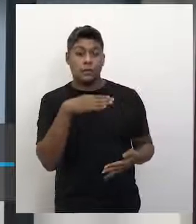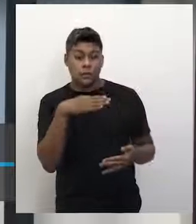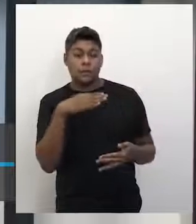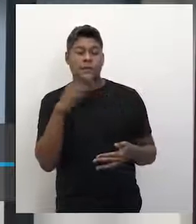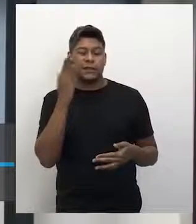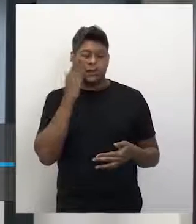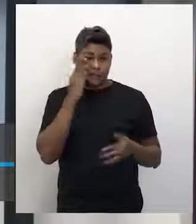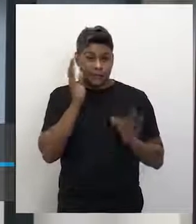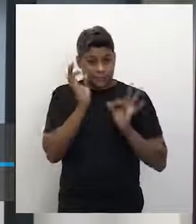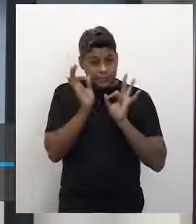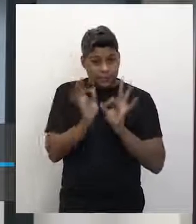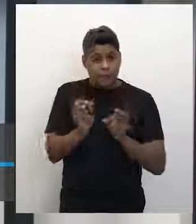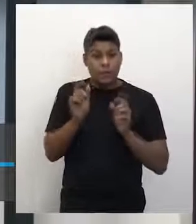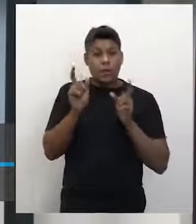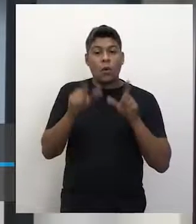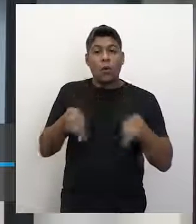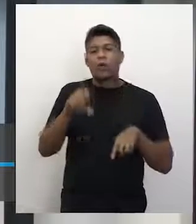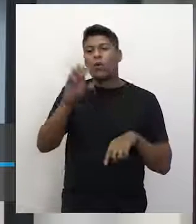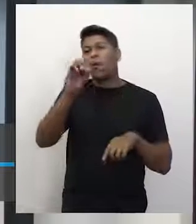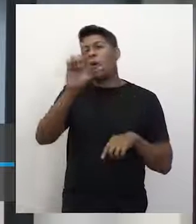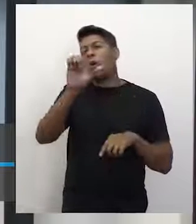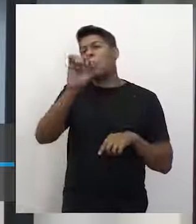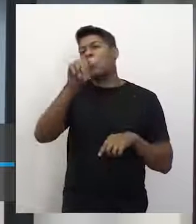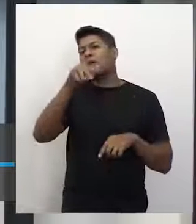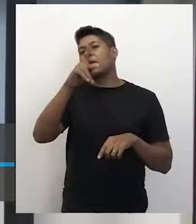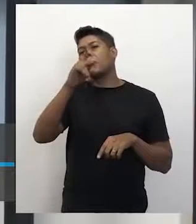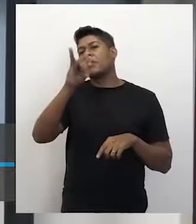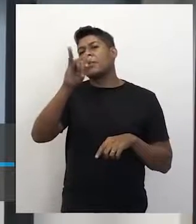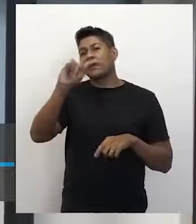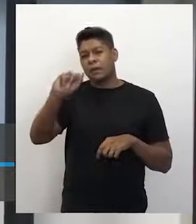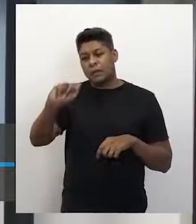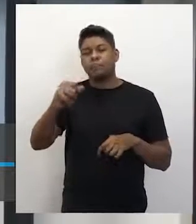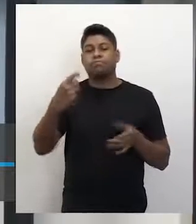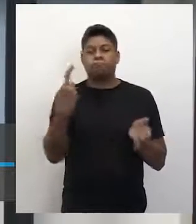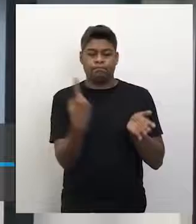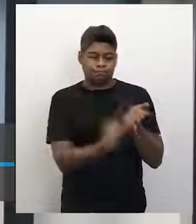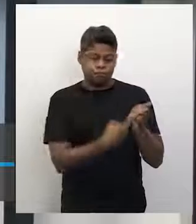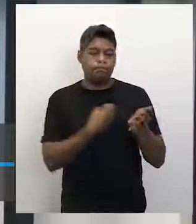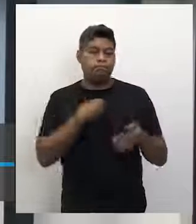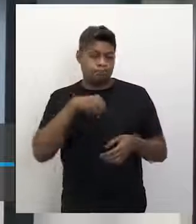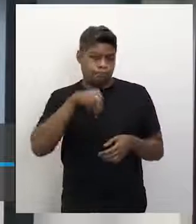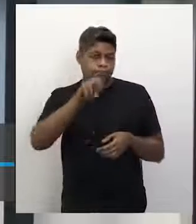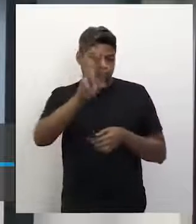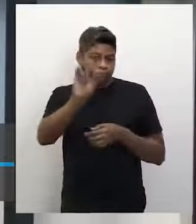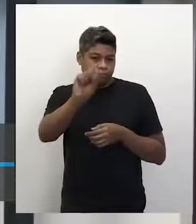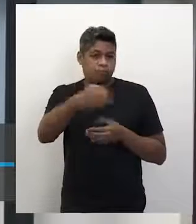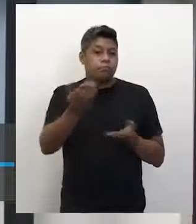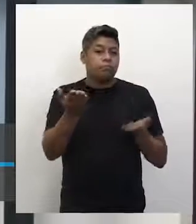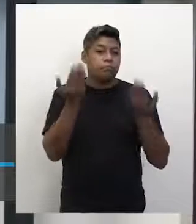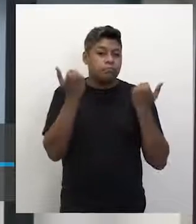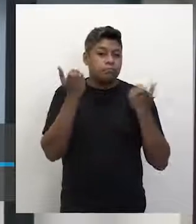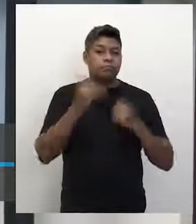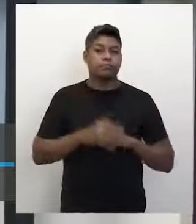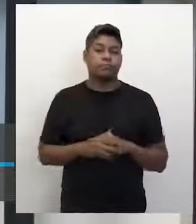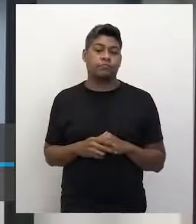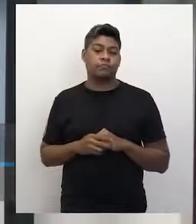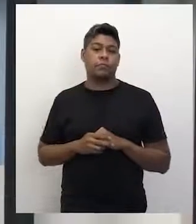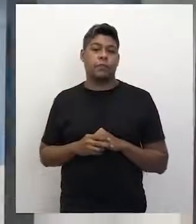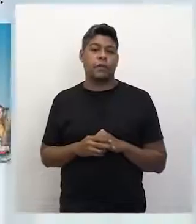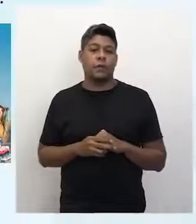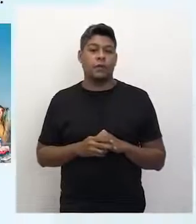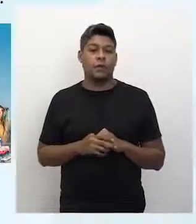tenho certeza que eu vou em Olímpia, que tem o Festival de Folclore, esse já tá super marcado, esse eu vou mesmo. Vamos lá, turma, continuando.